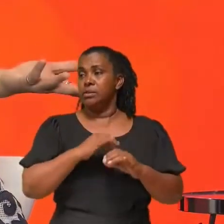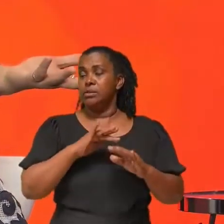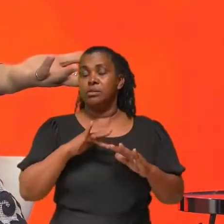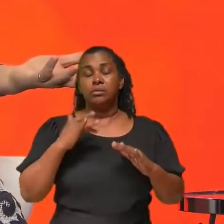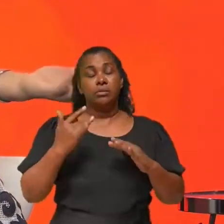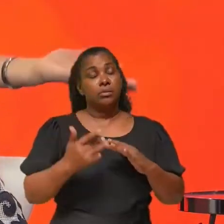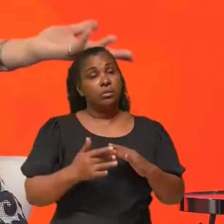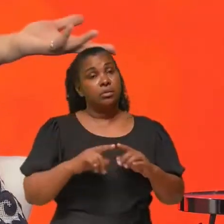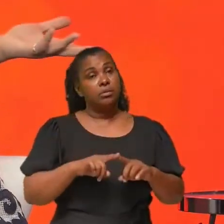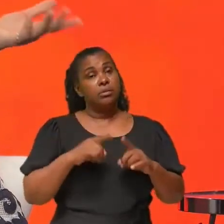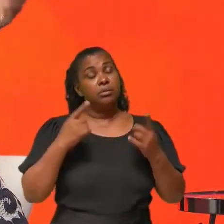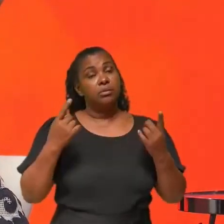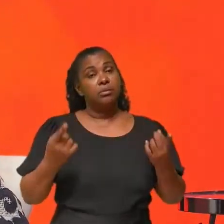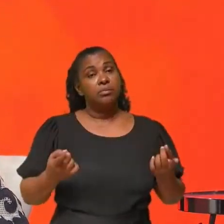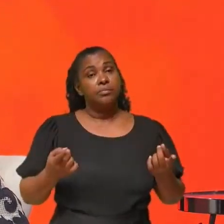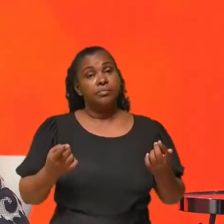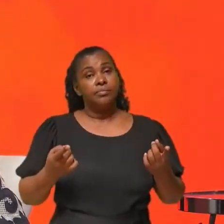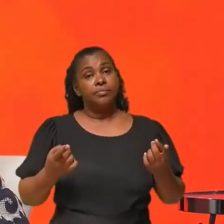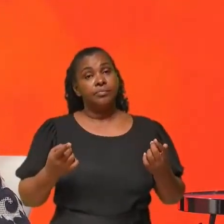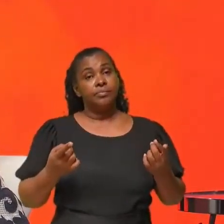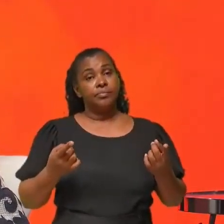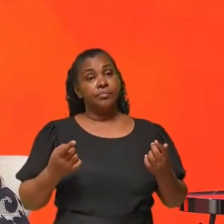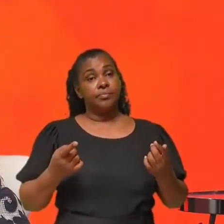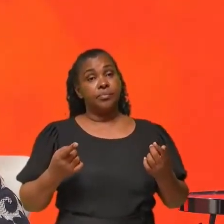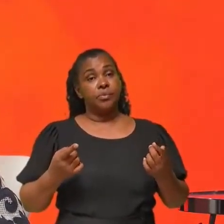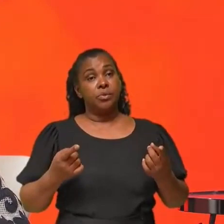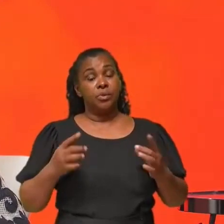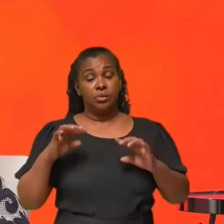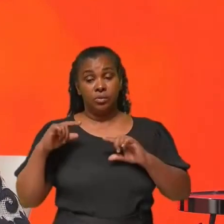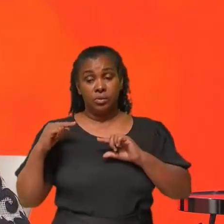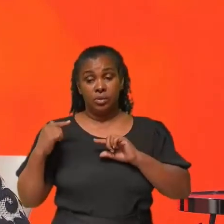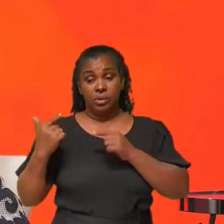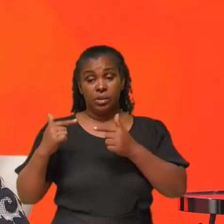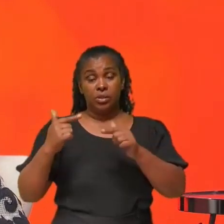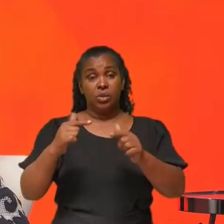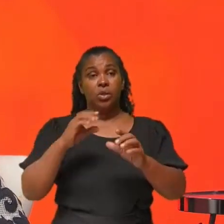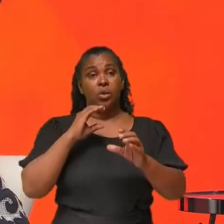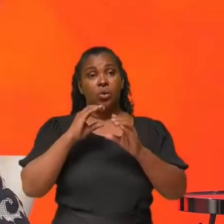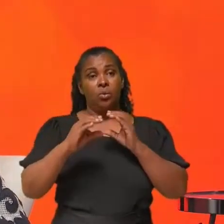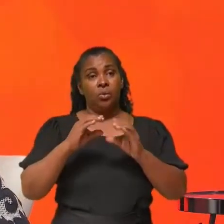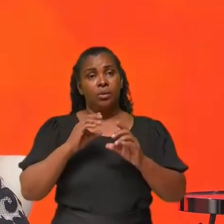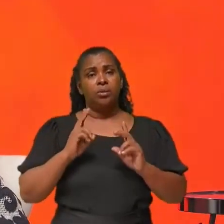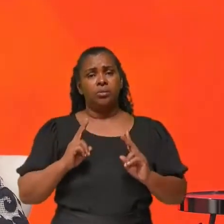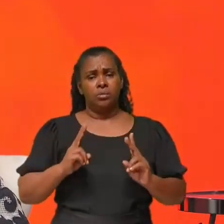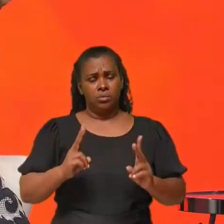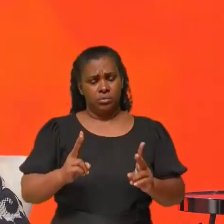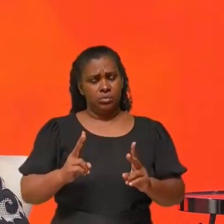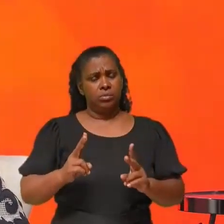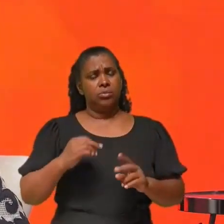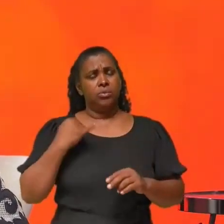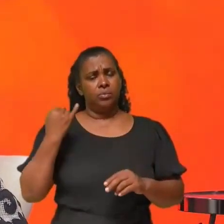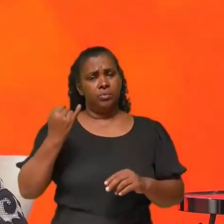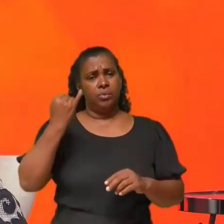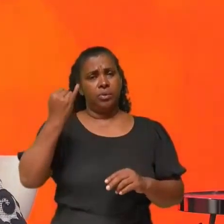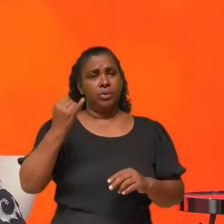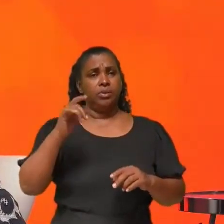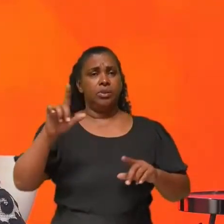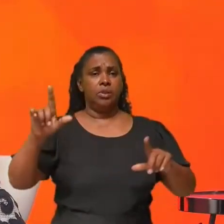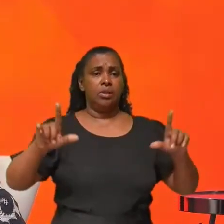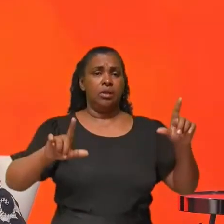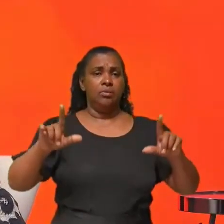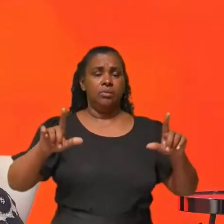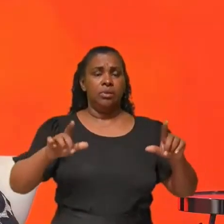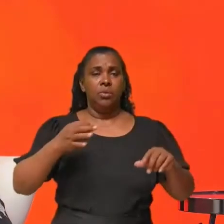os meios tradicionais de comunicação seguem importando muito, né? A televisão, o rádio,